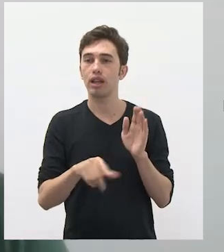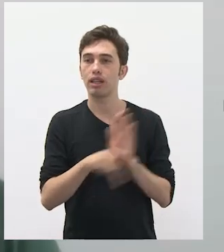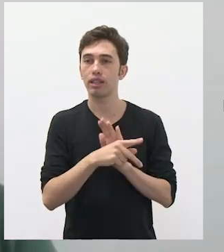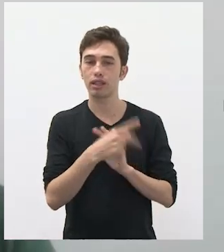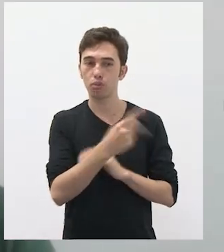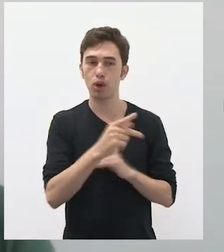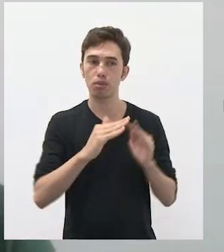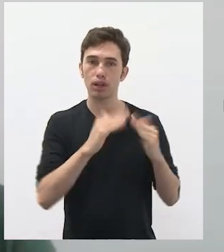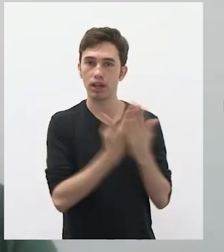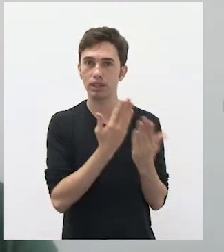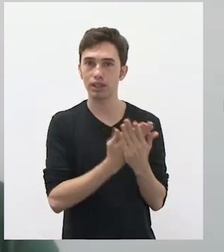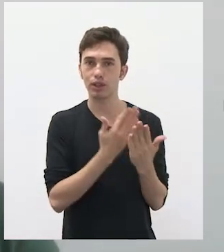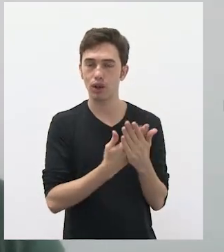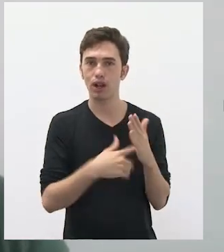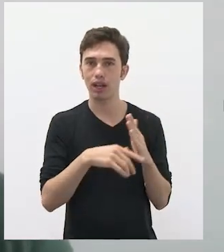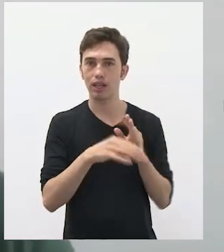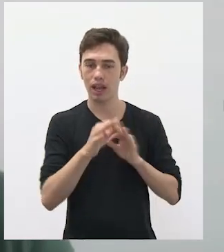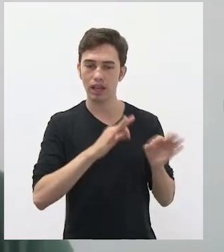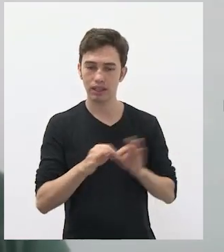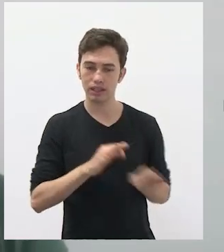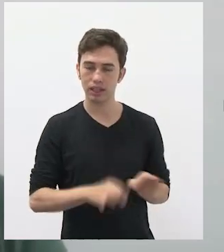étnico-raciais, e